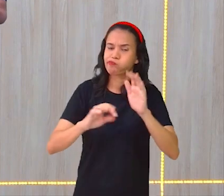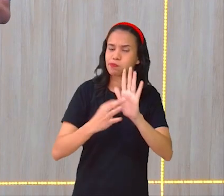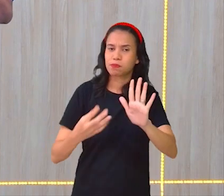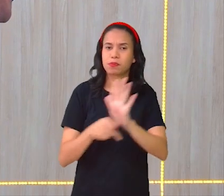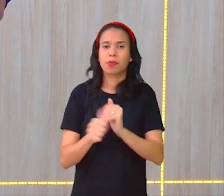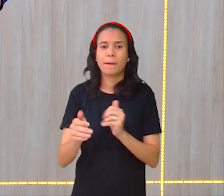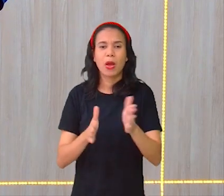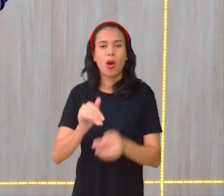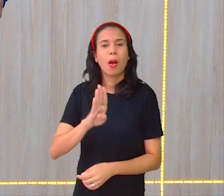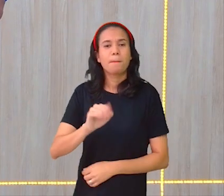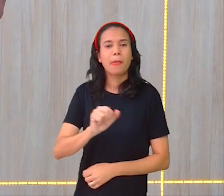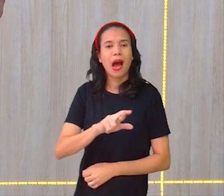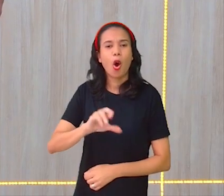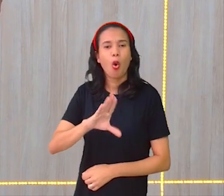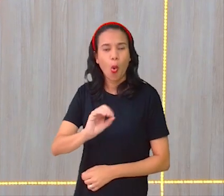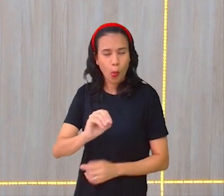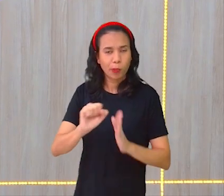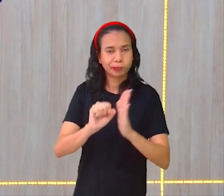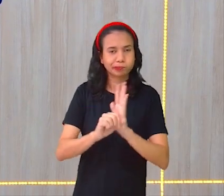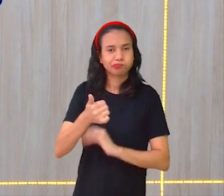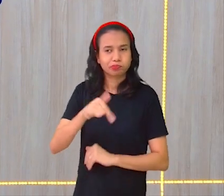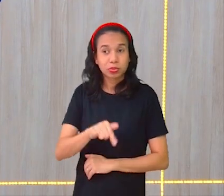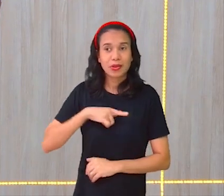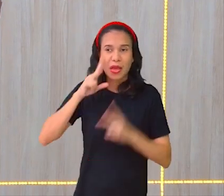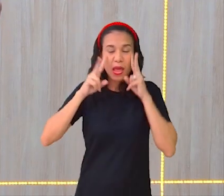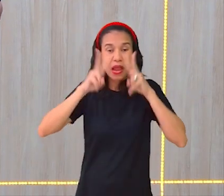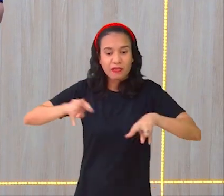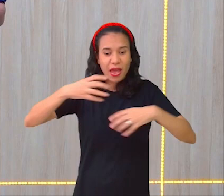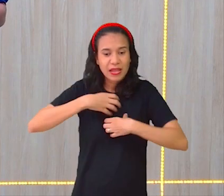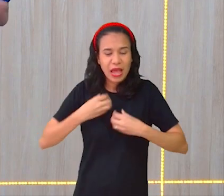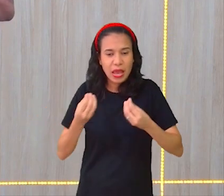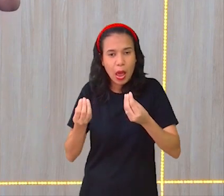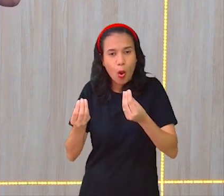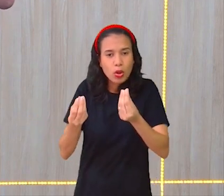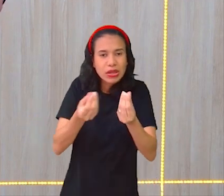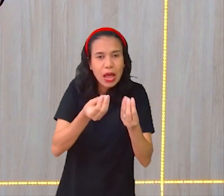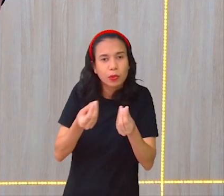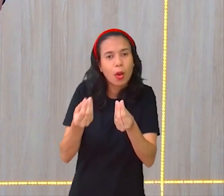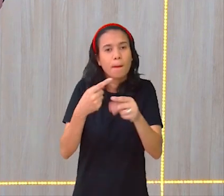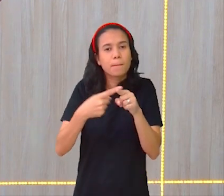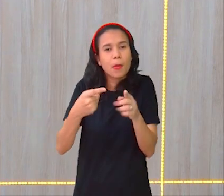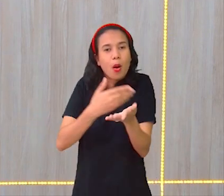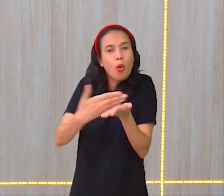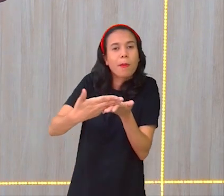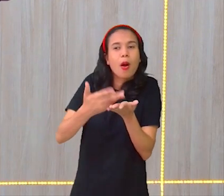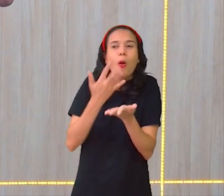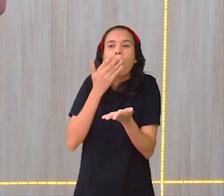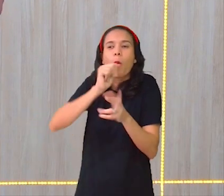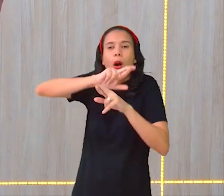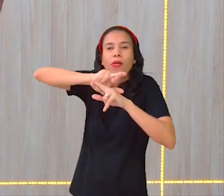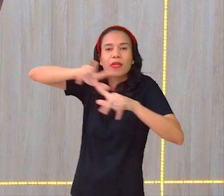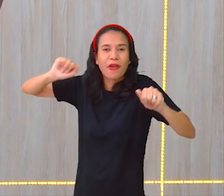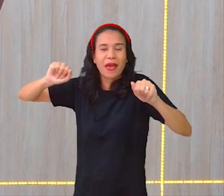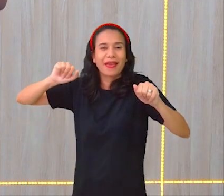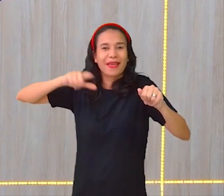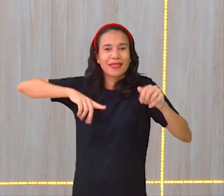barroco, e ele usa também, ele explora essa sensorialidade, né? Só que a partir de outras cores, as imagens